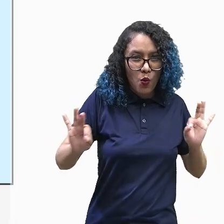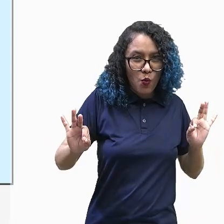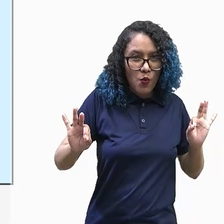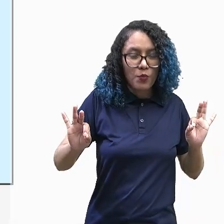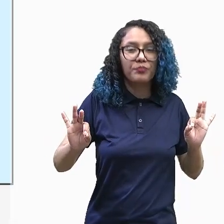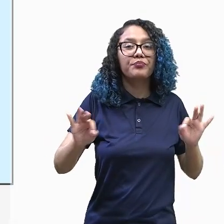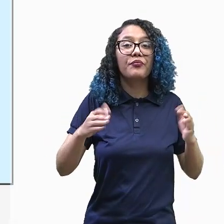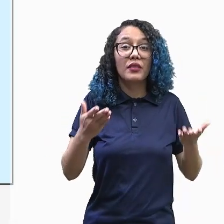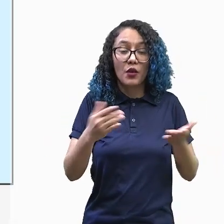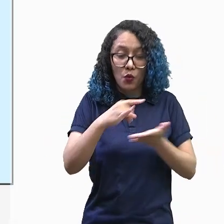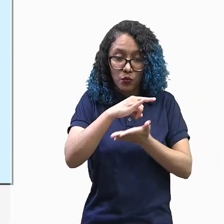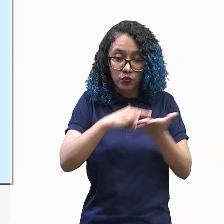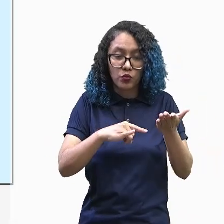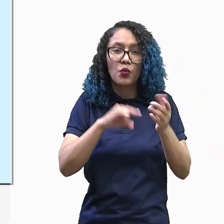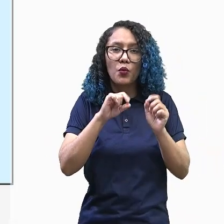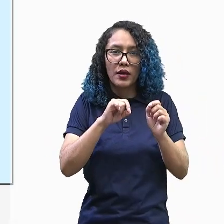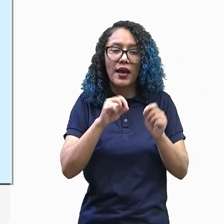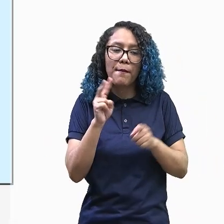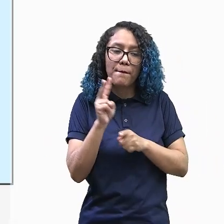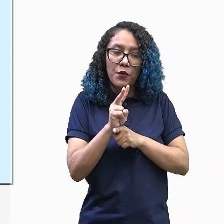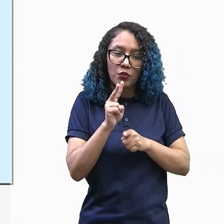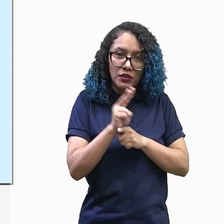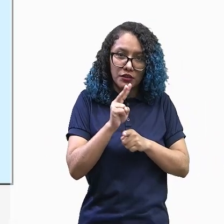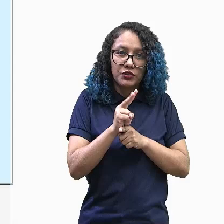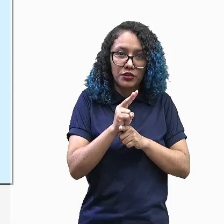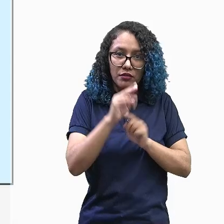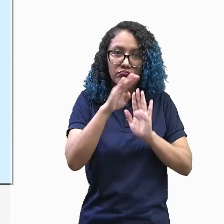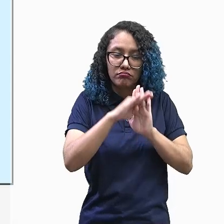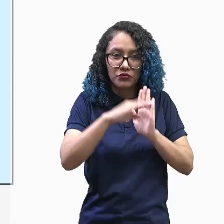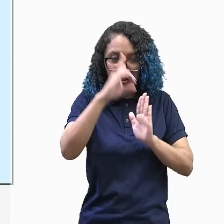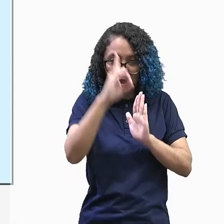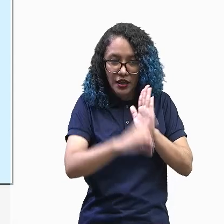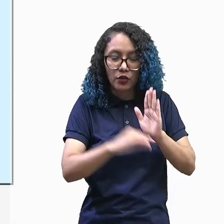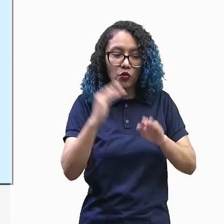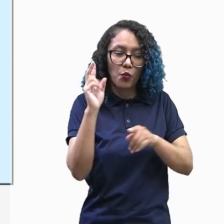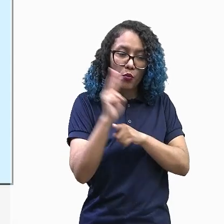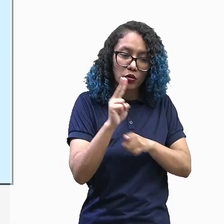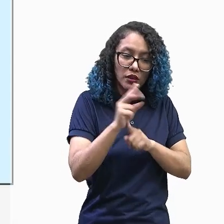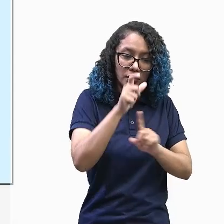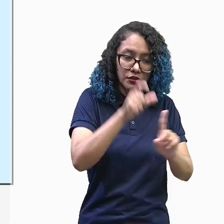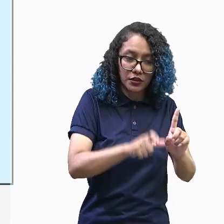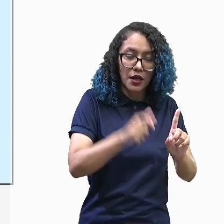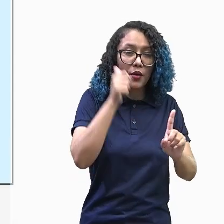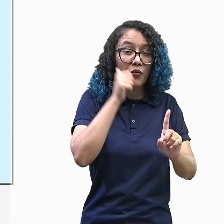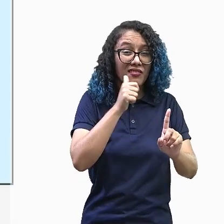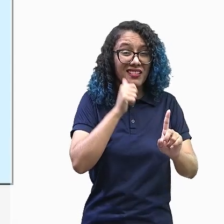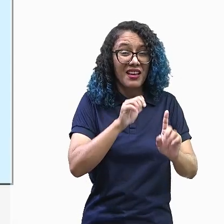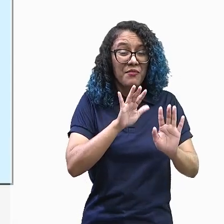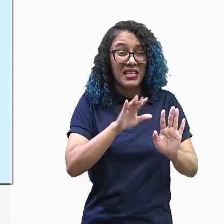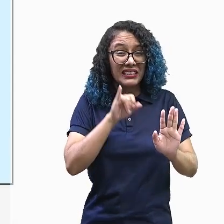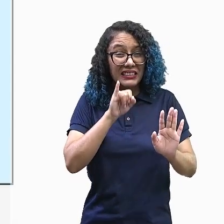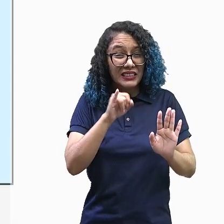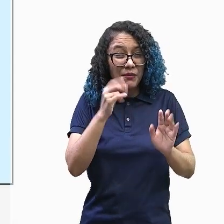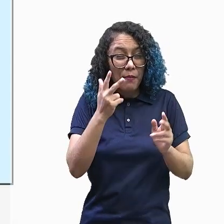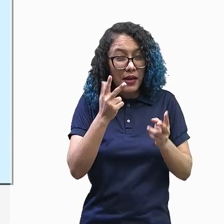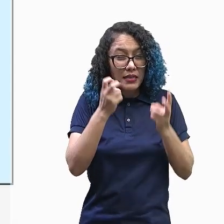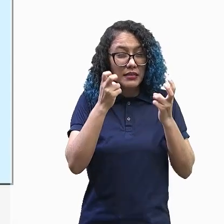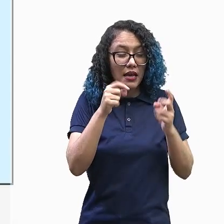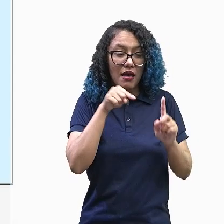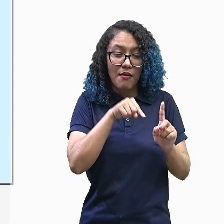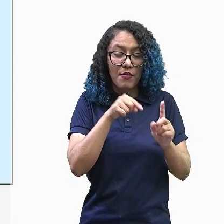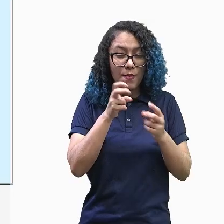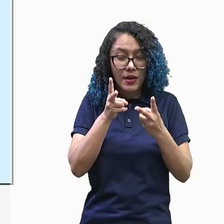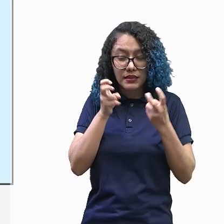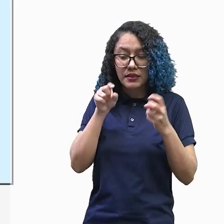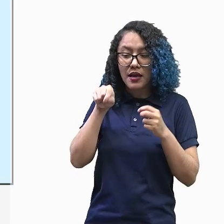de alguma forma, a protege. E, claro, se ela percebe que o ex-companheiro ou o namorado, o